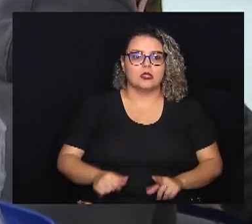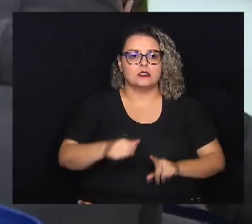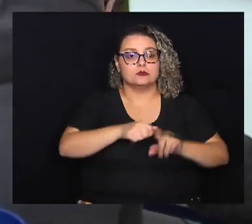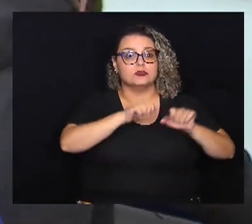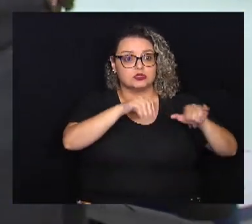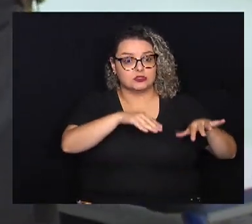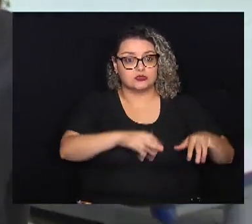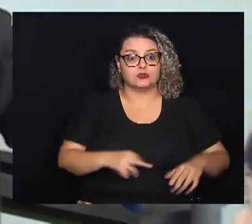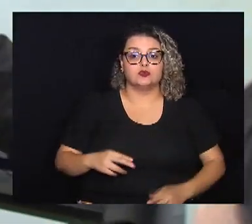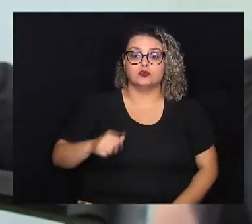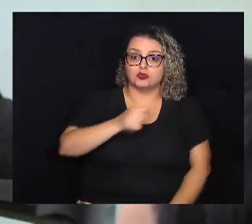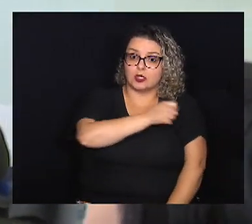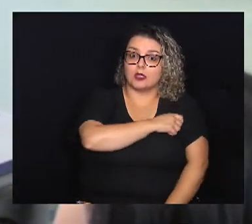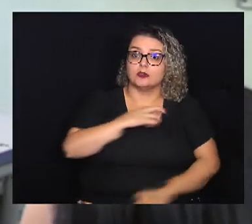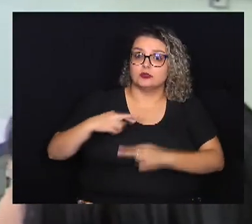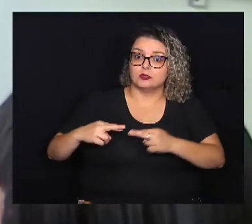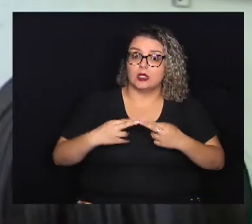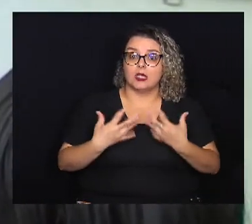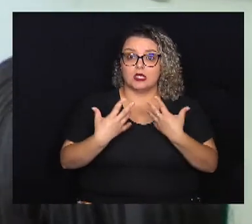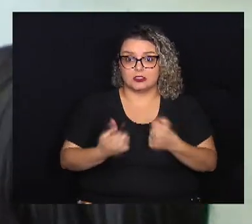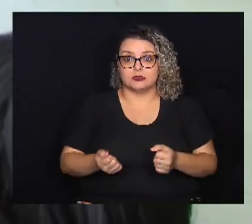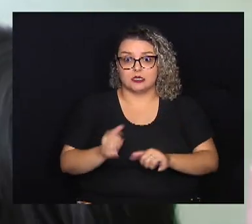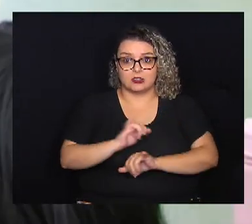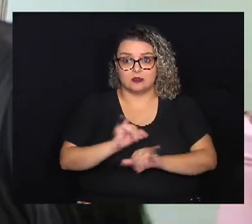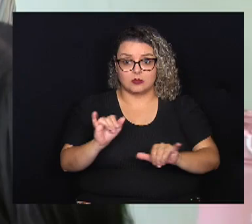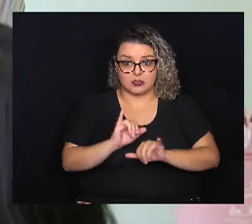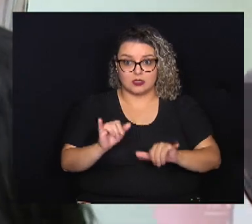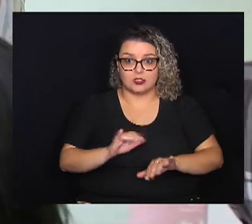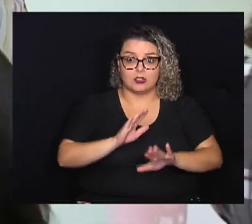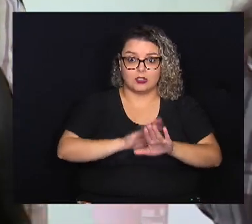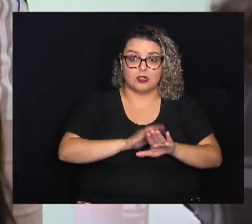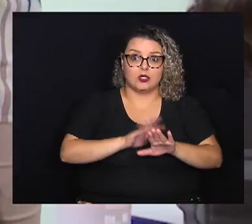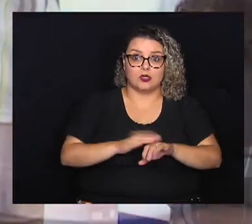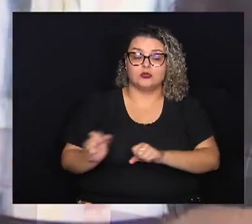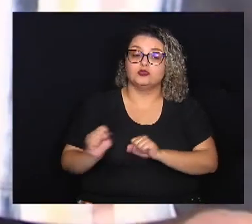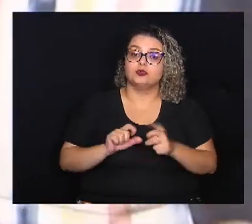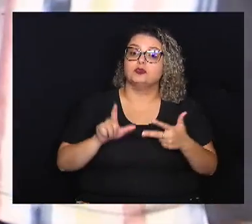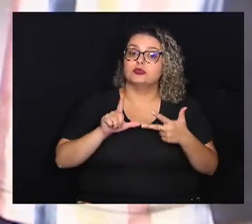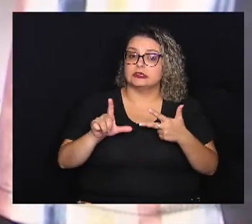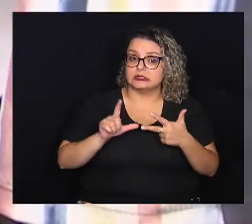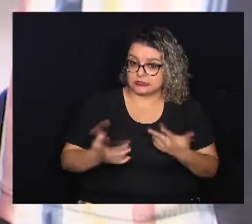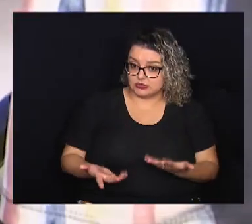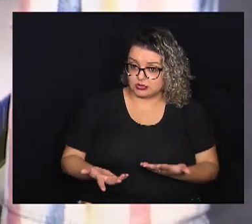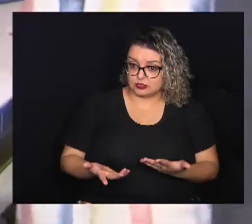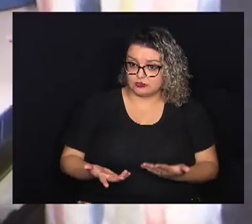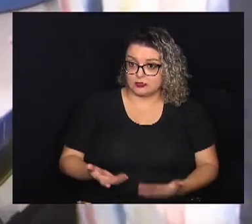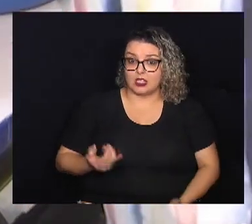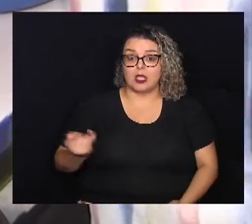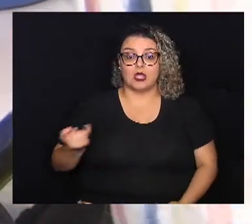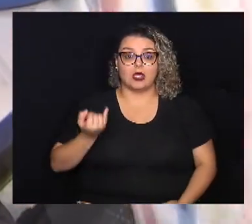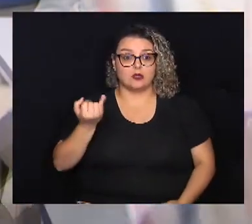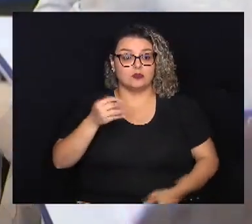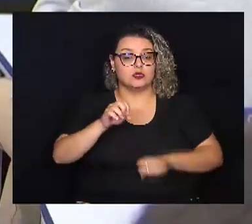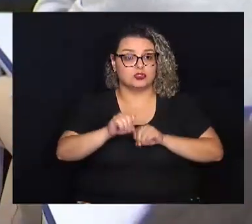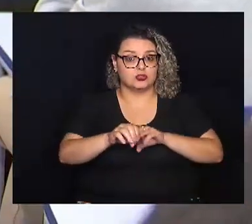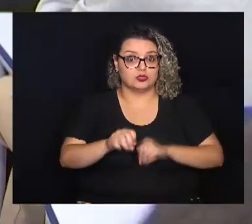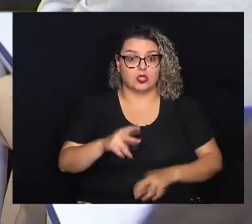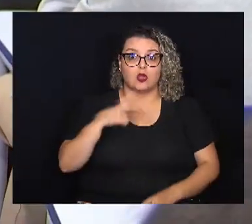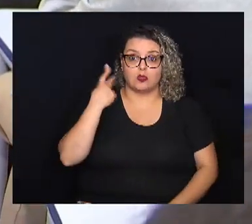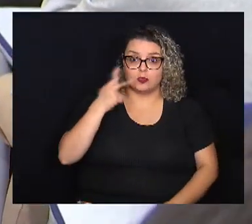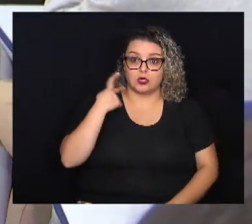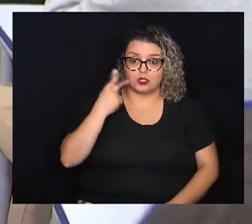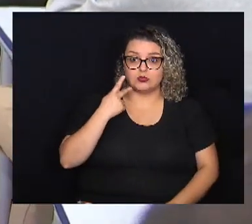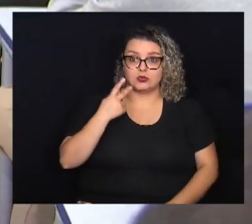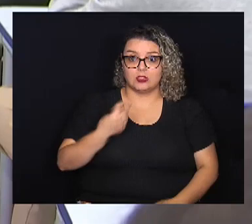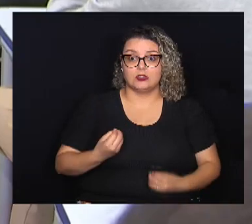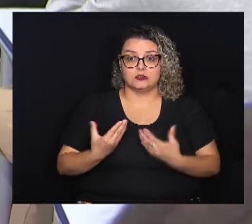rede pública recebam informações sobre o funcionamento do poder legislativo A importância da educação política deu